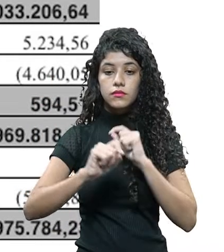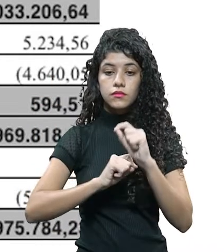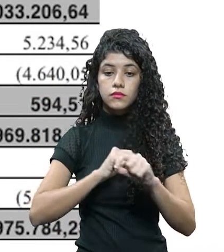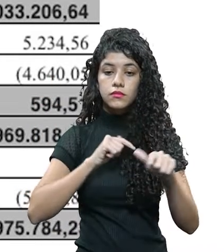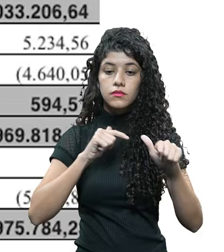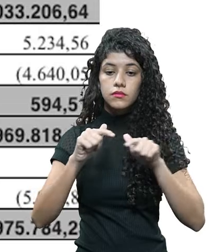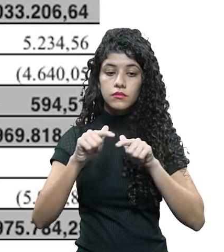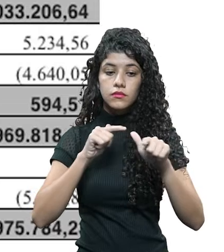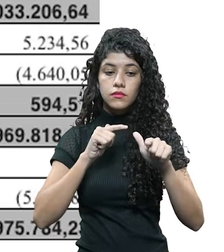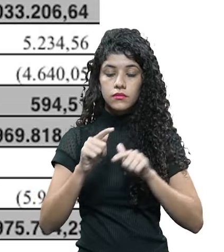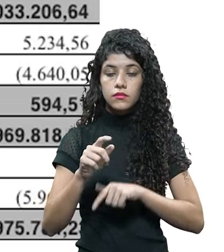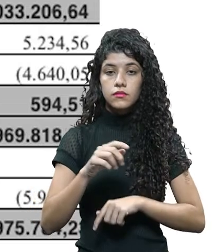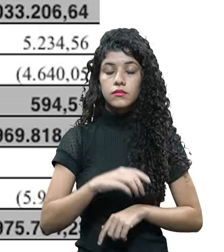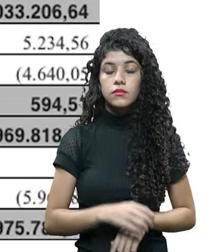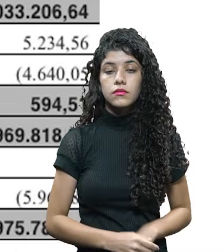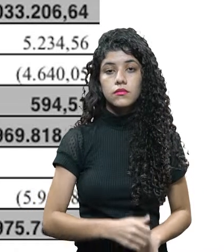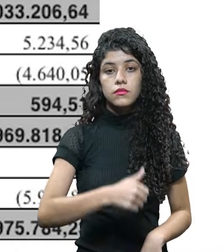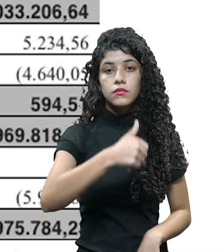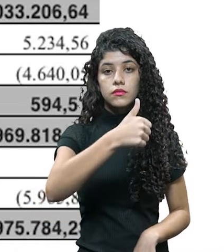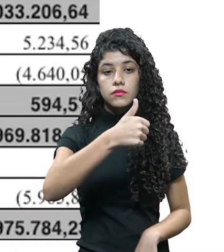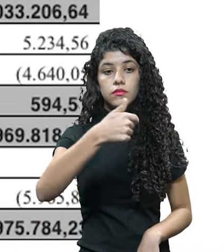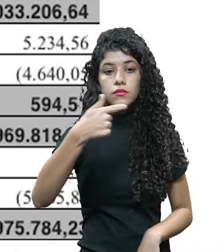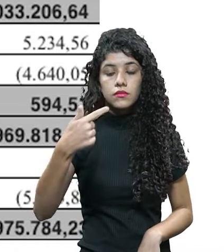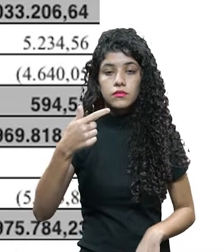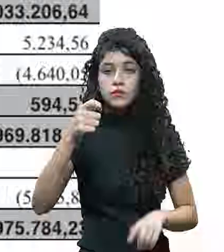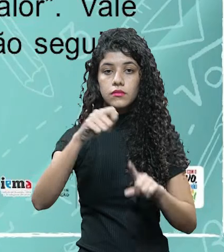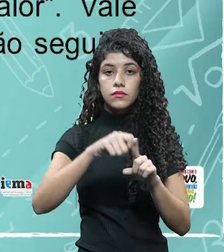é trabalhado o período de 12 meses.